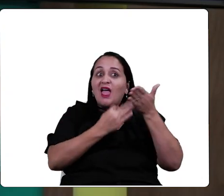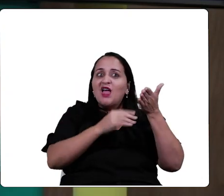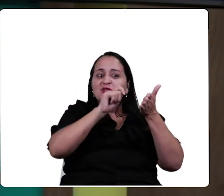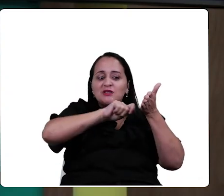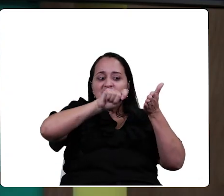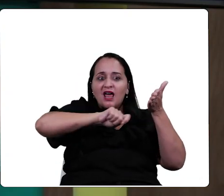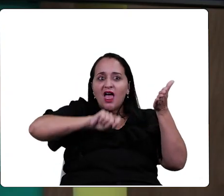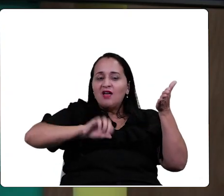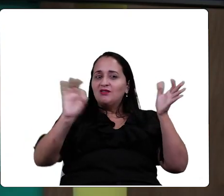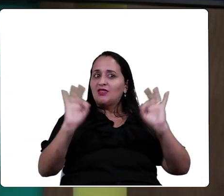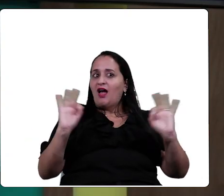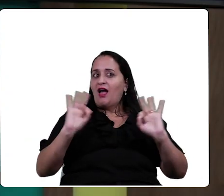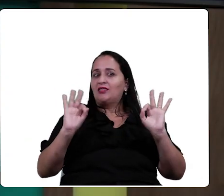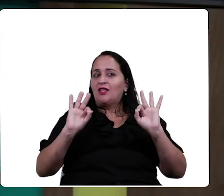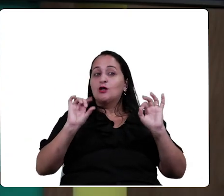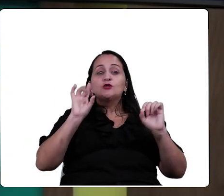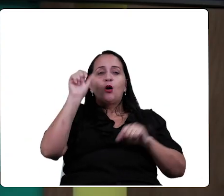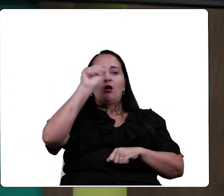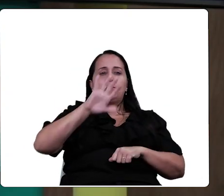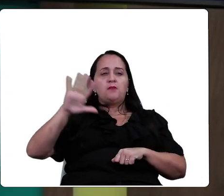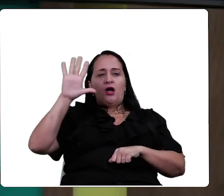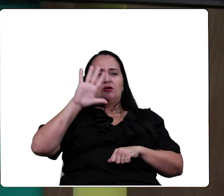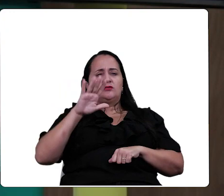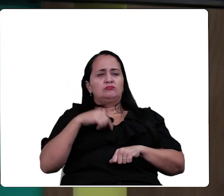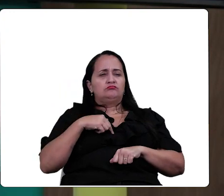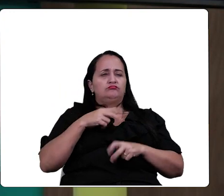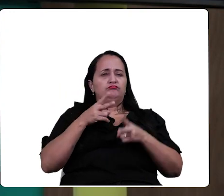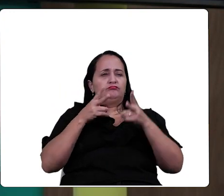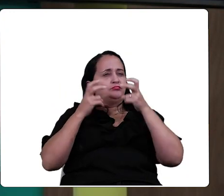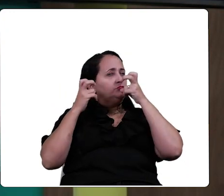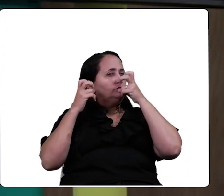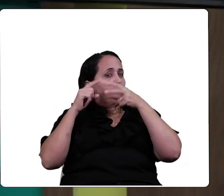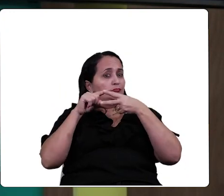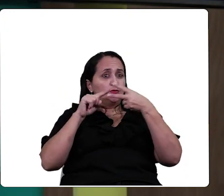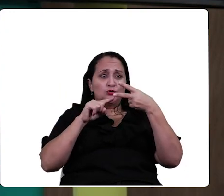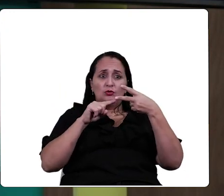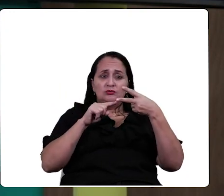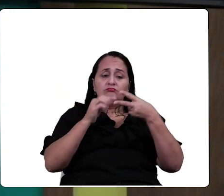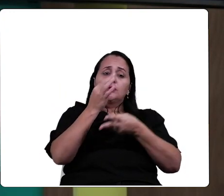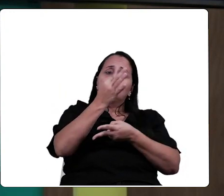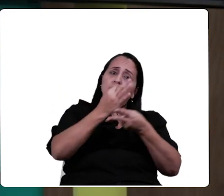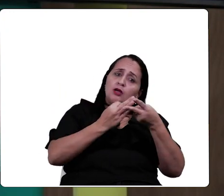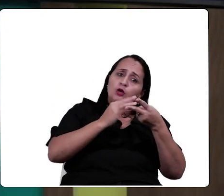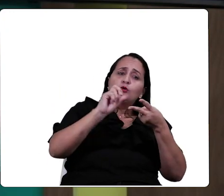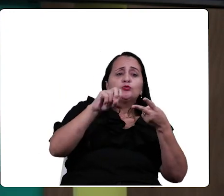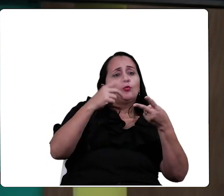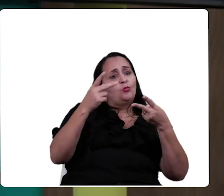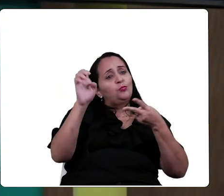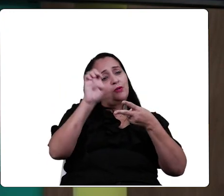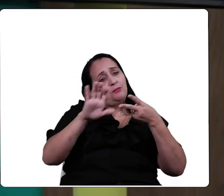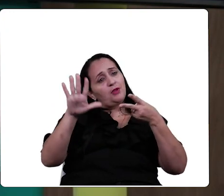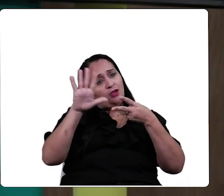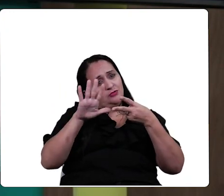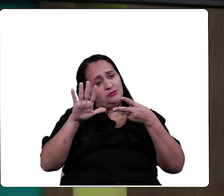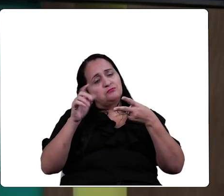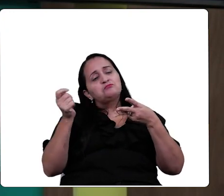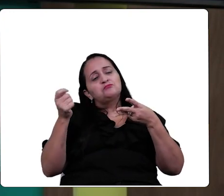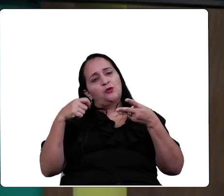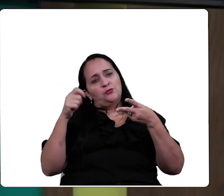Num texto, nós temos, podemos encontrar, né? Como nessa peça, dois tipos